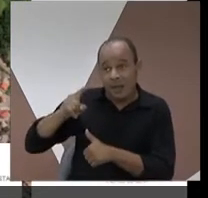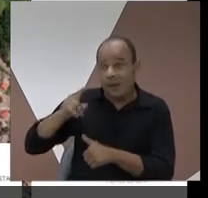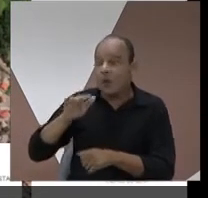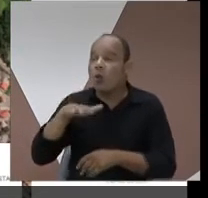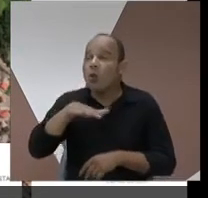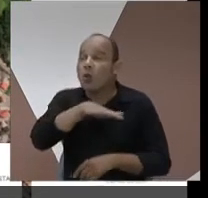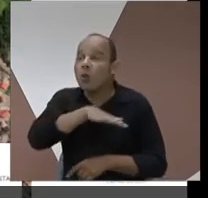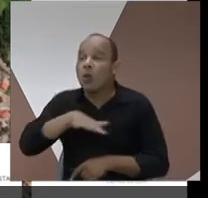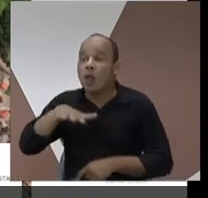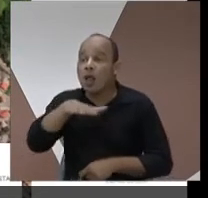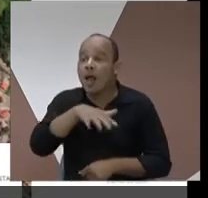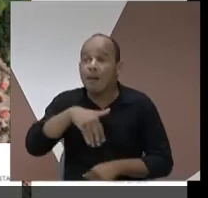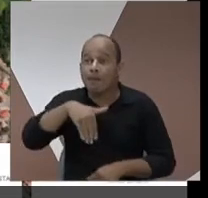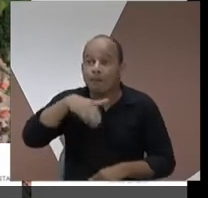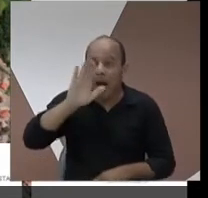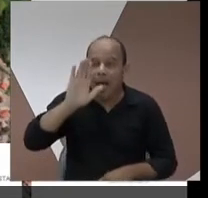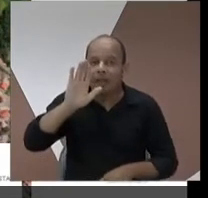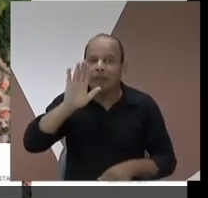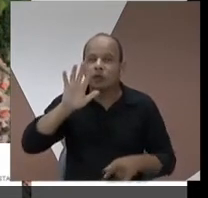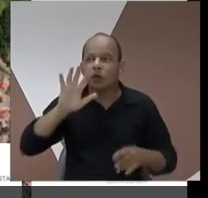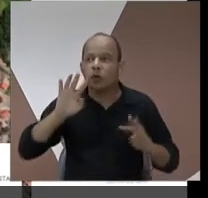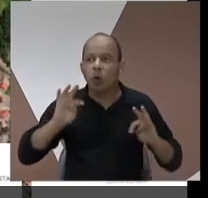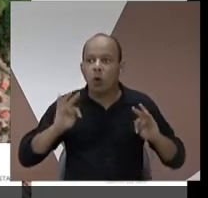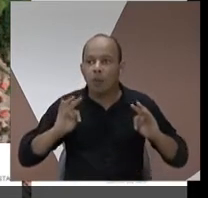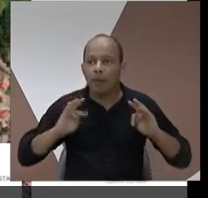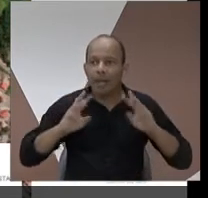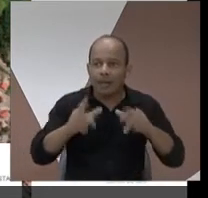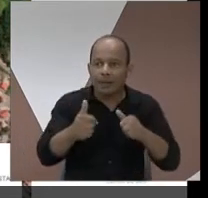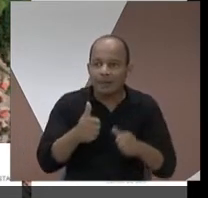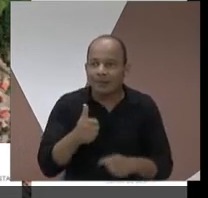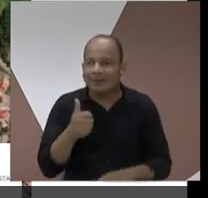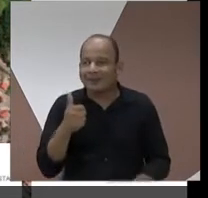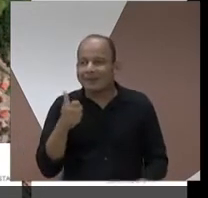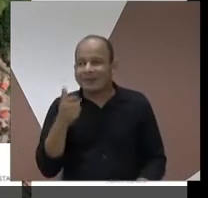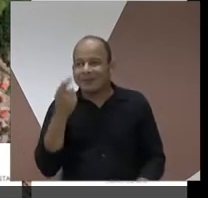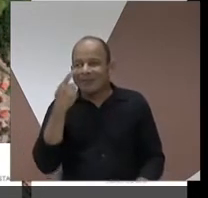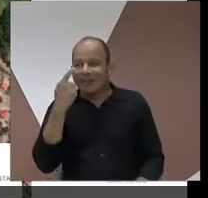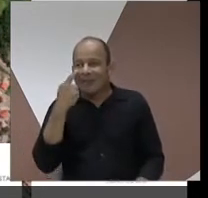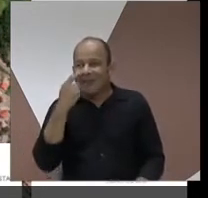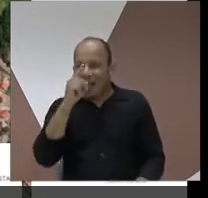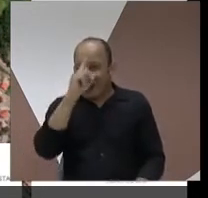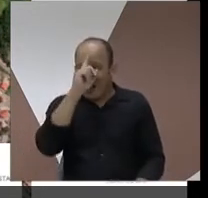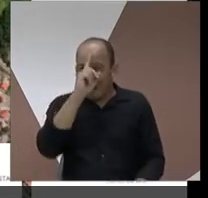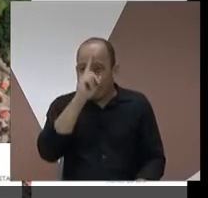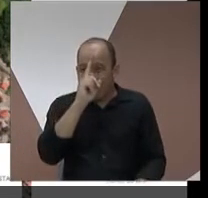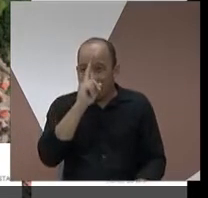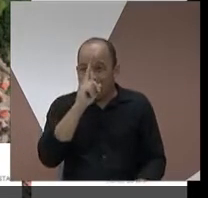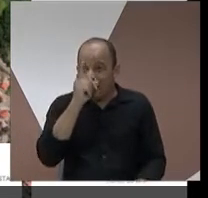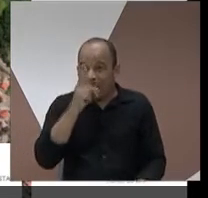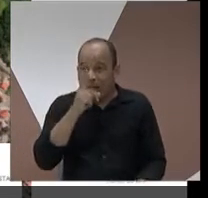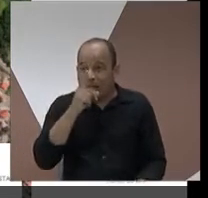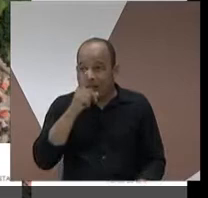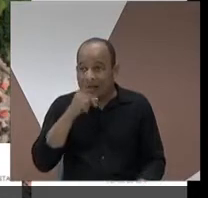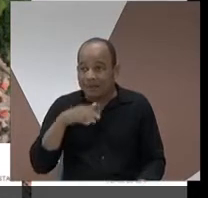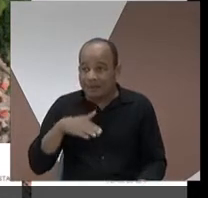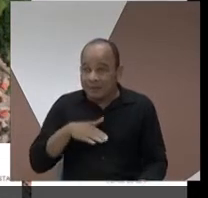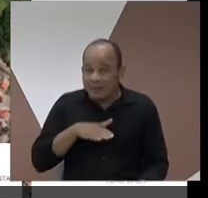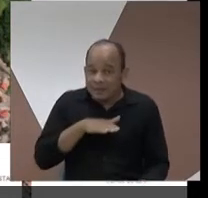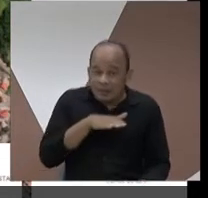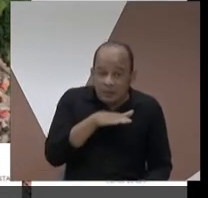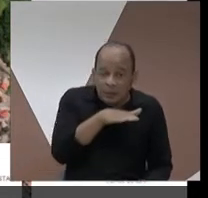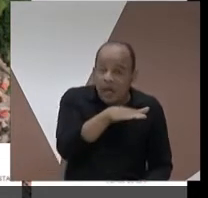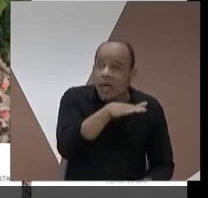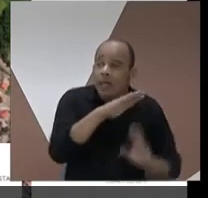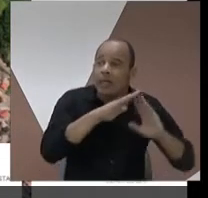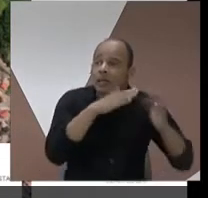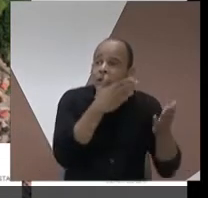áreas habitacionais, amarela. Jogam para fazer passar em cima de uma escola.